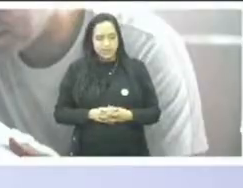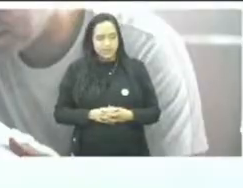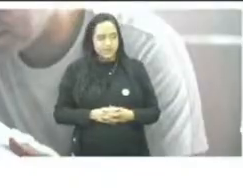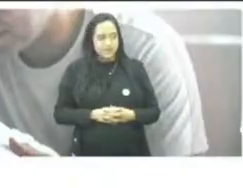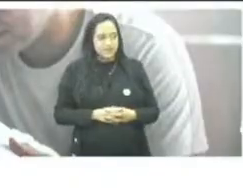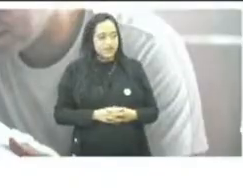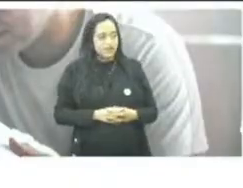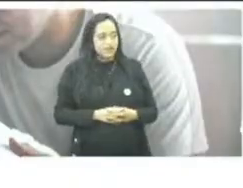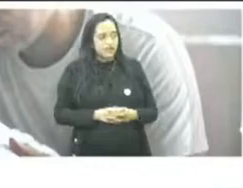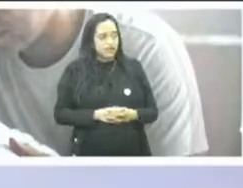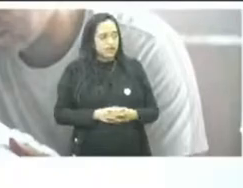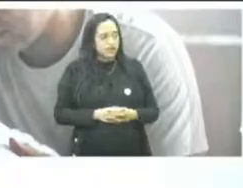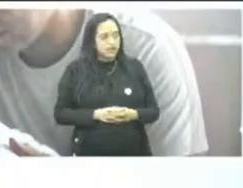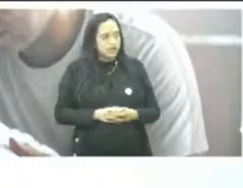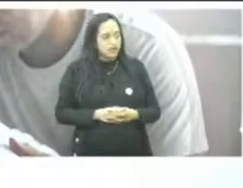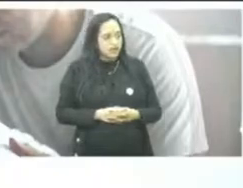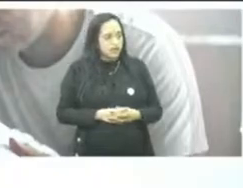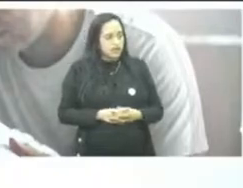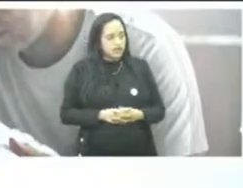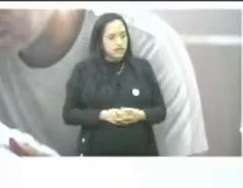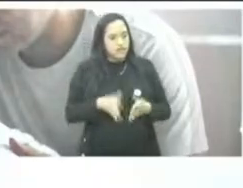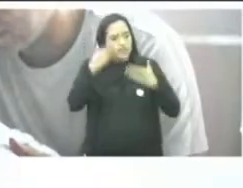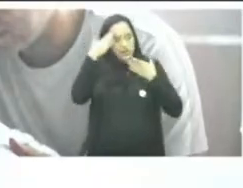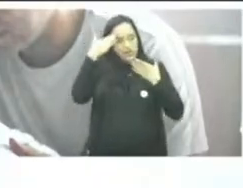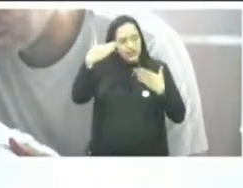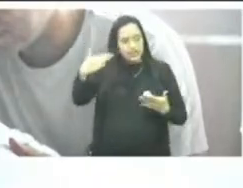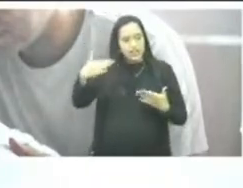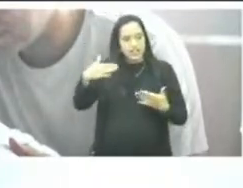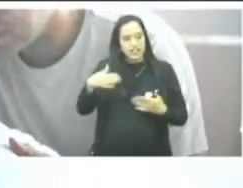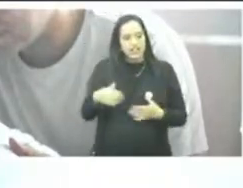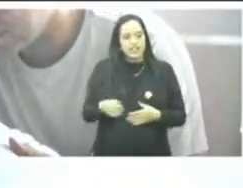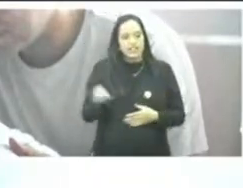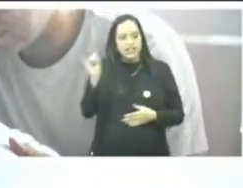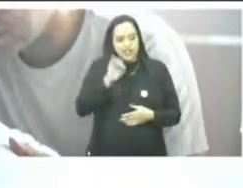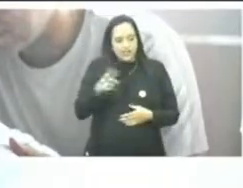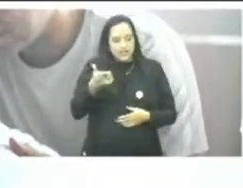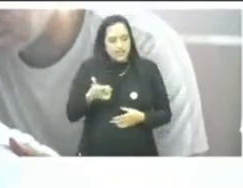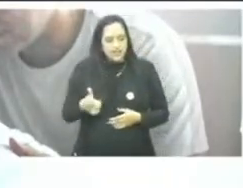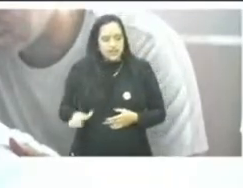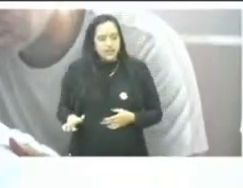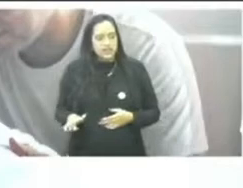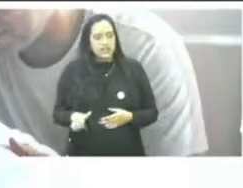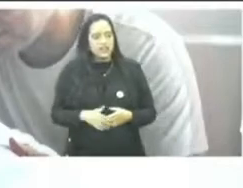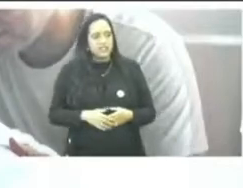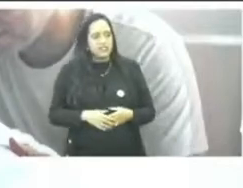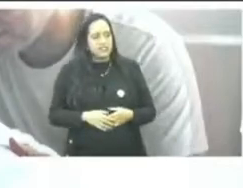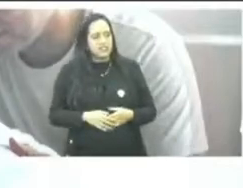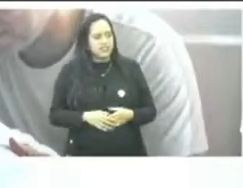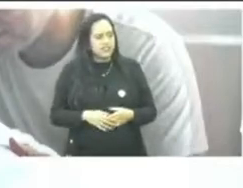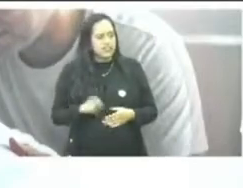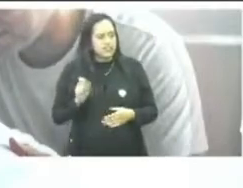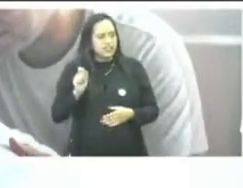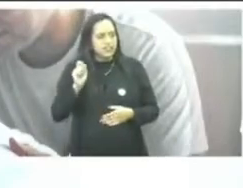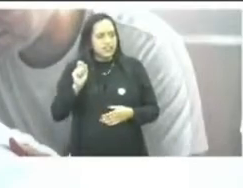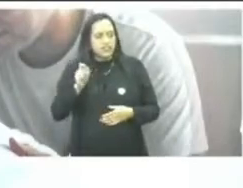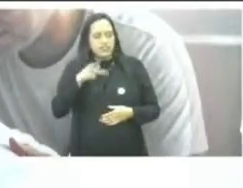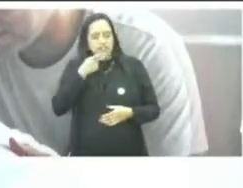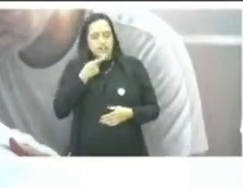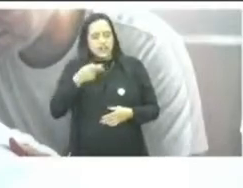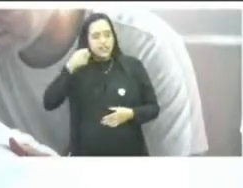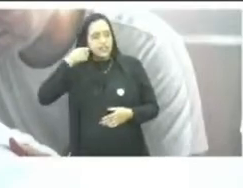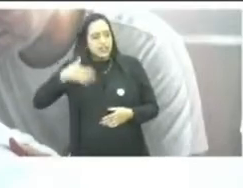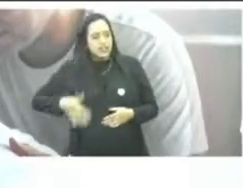Alô? Foi. Obrigada. Oi de novo, gente. Bom, vou fazer minha audiodescrição. Sou uma mulher